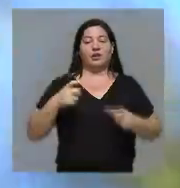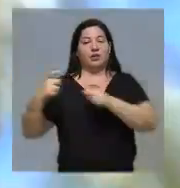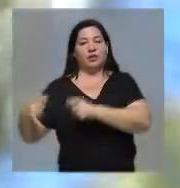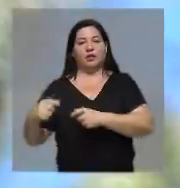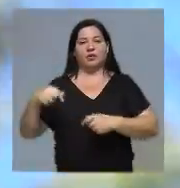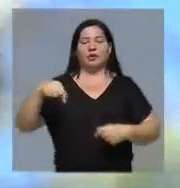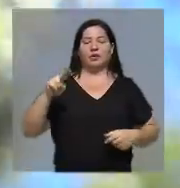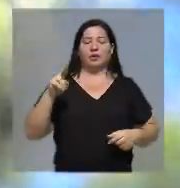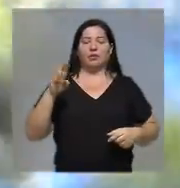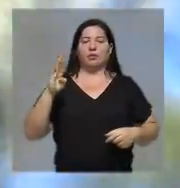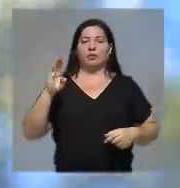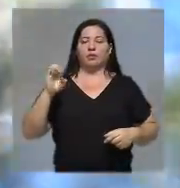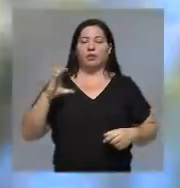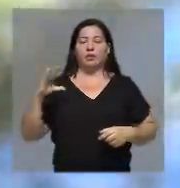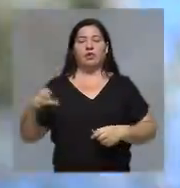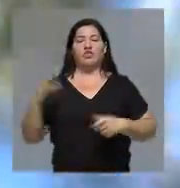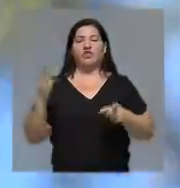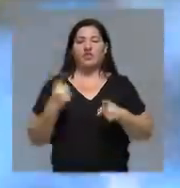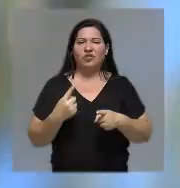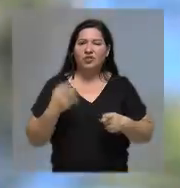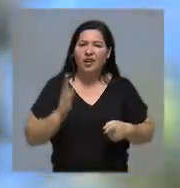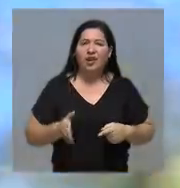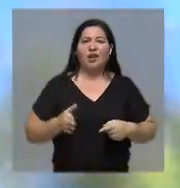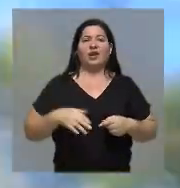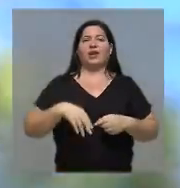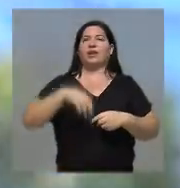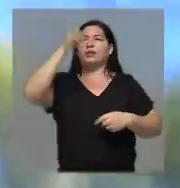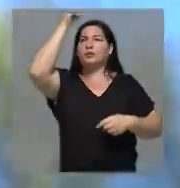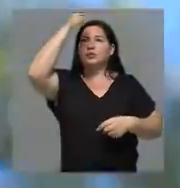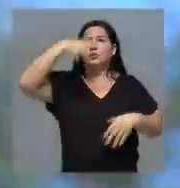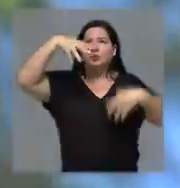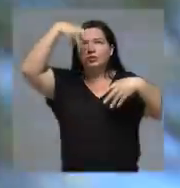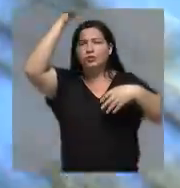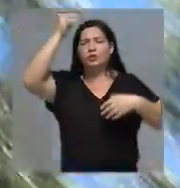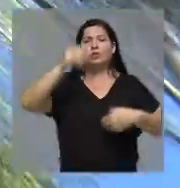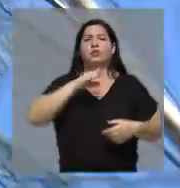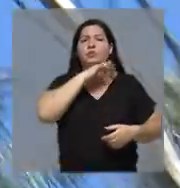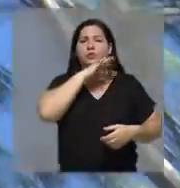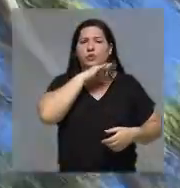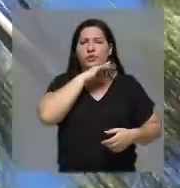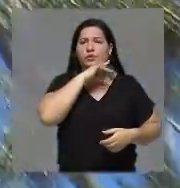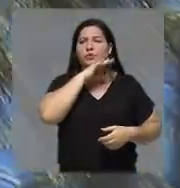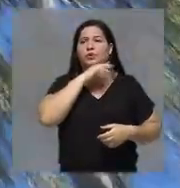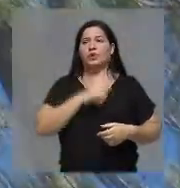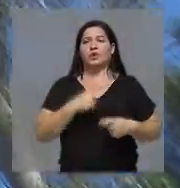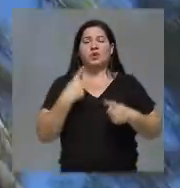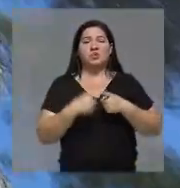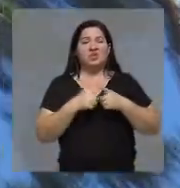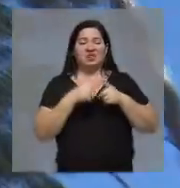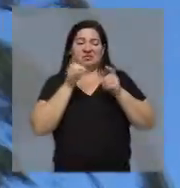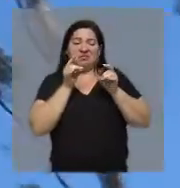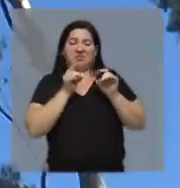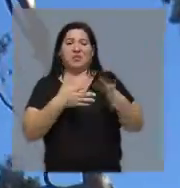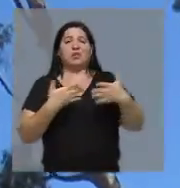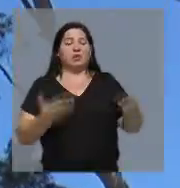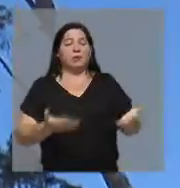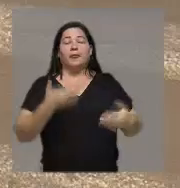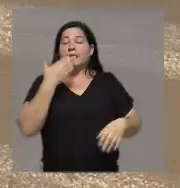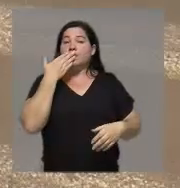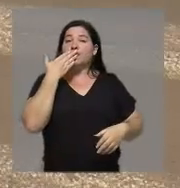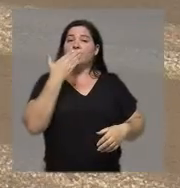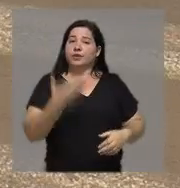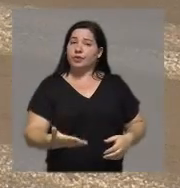As lâmpadas estão queimadas, até a instalação já está deteriorada, né, porque ficou abandonado isso. Então a gente está